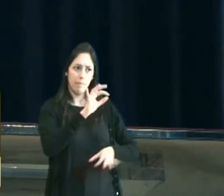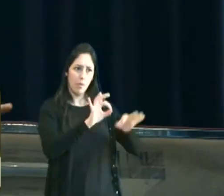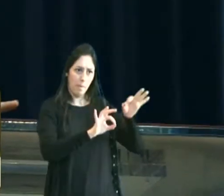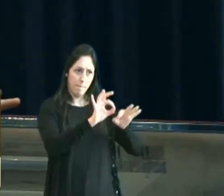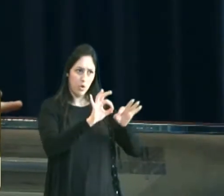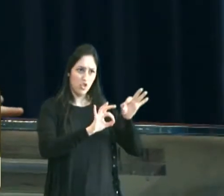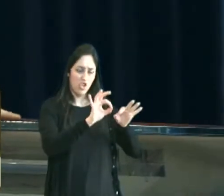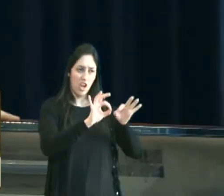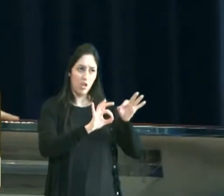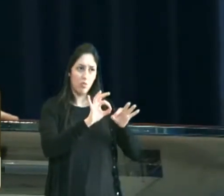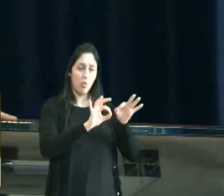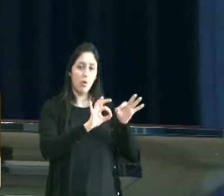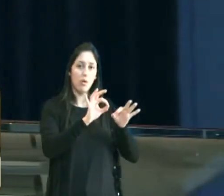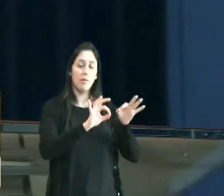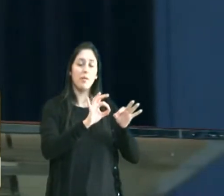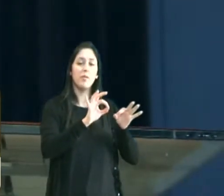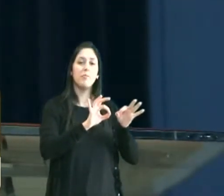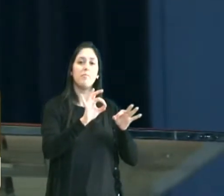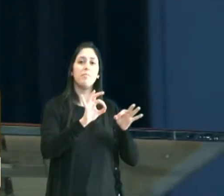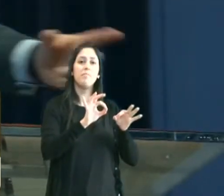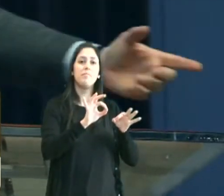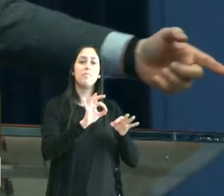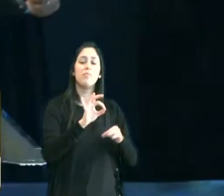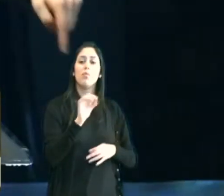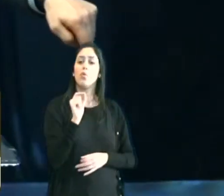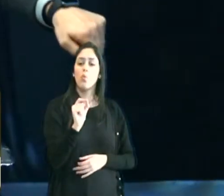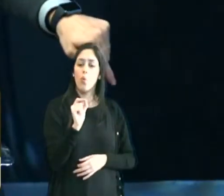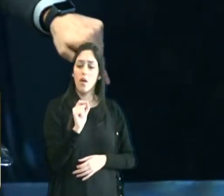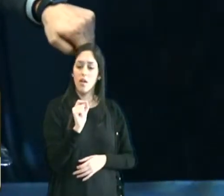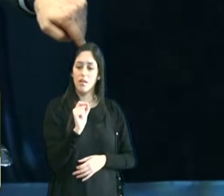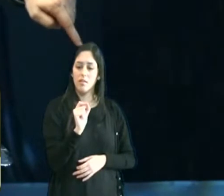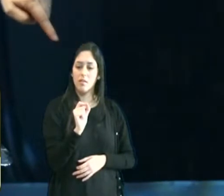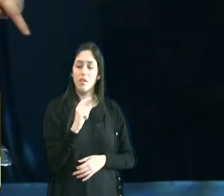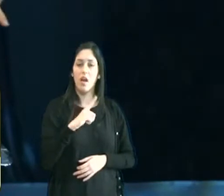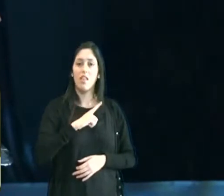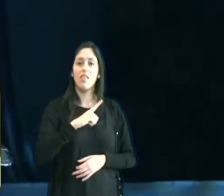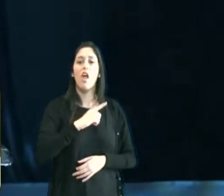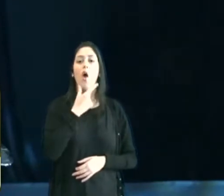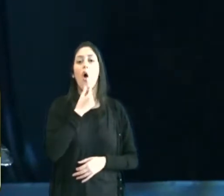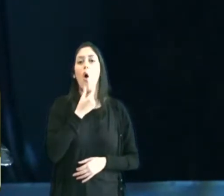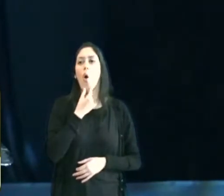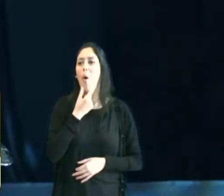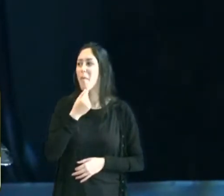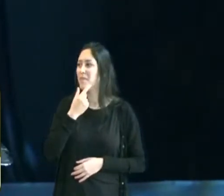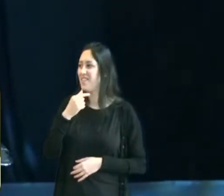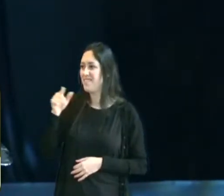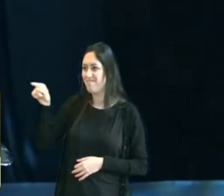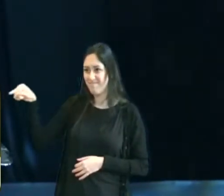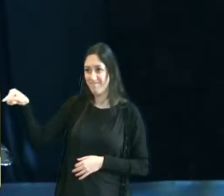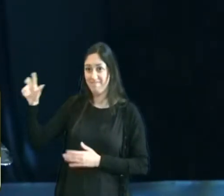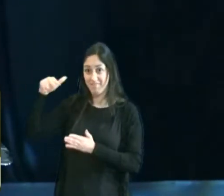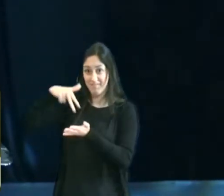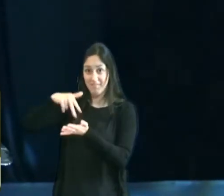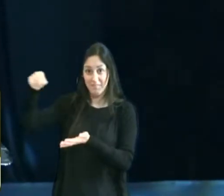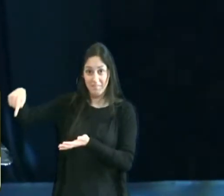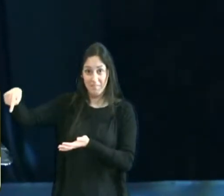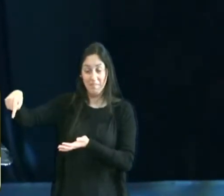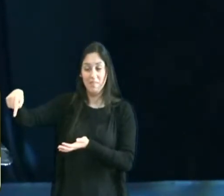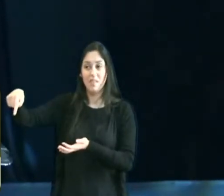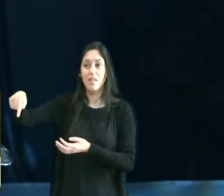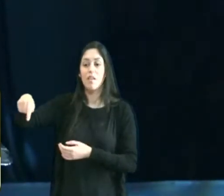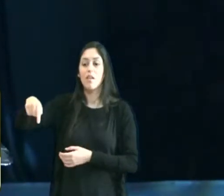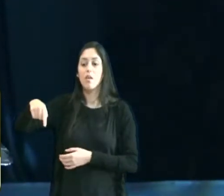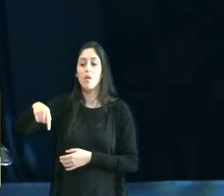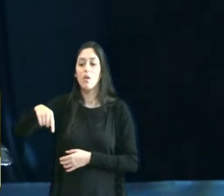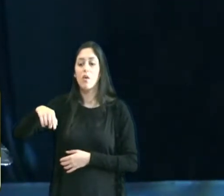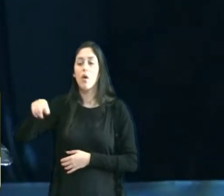não faz isso. Eu lembro de um rapaz que veio aqui, quando a gente estava organizando um grande evento, e ele se